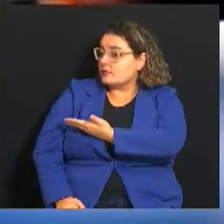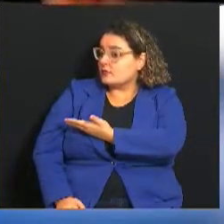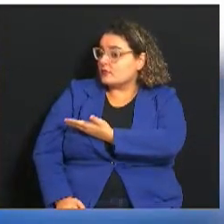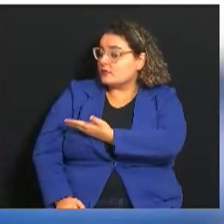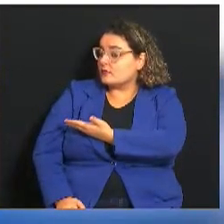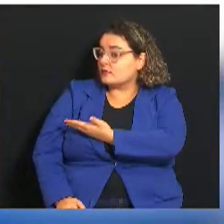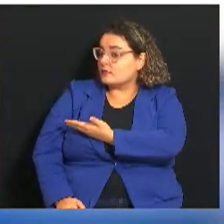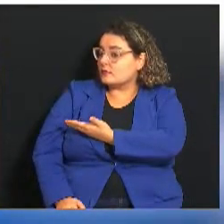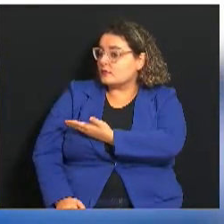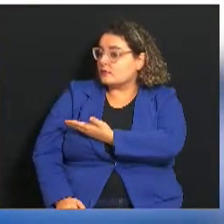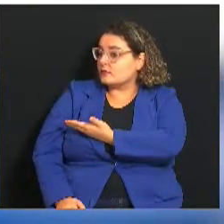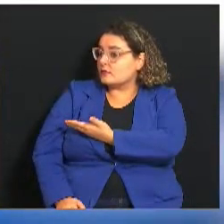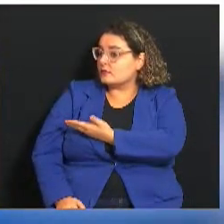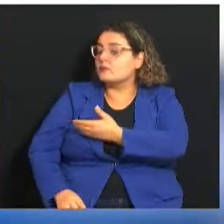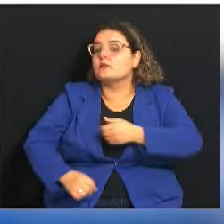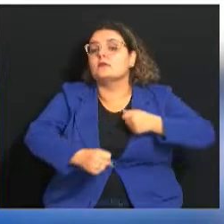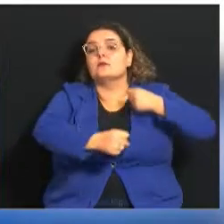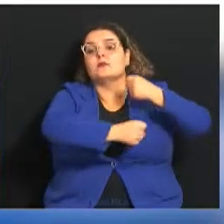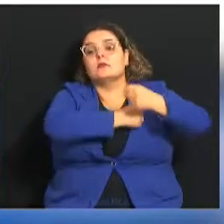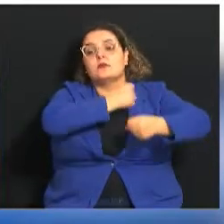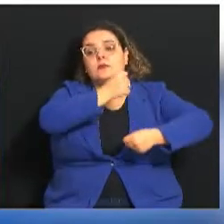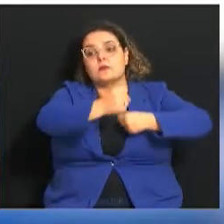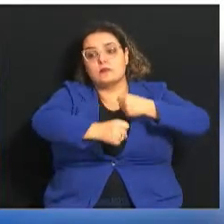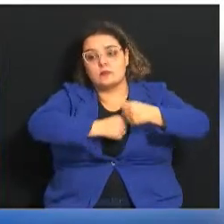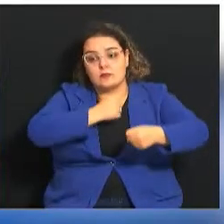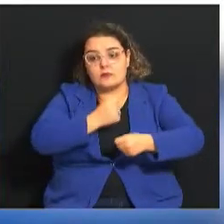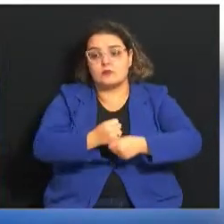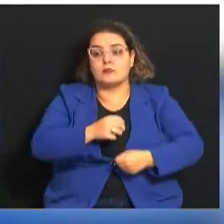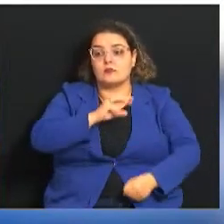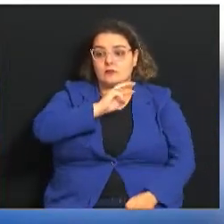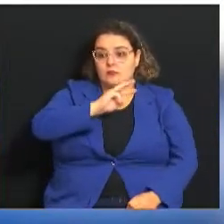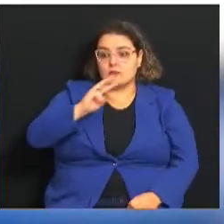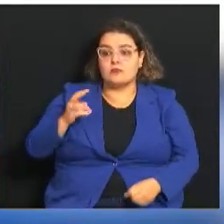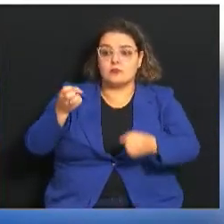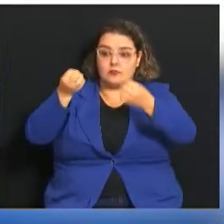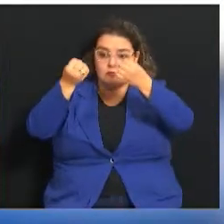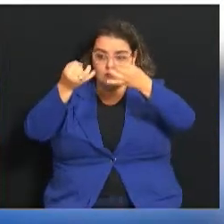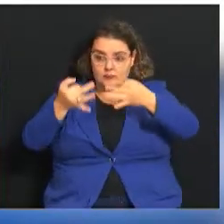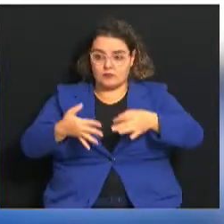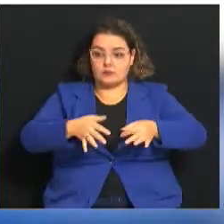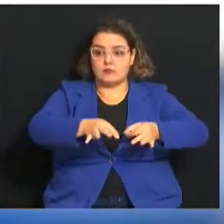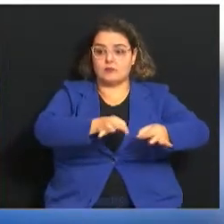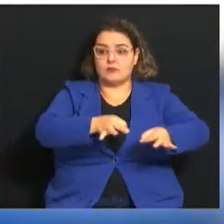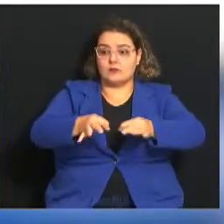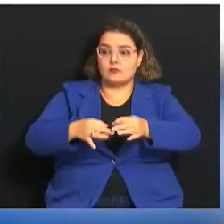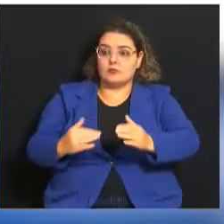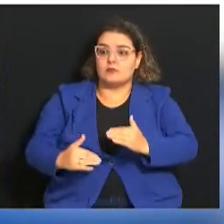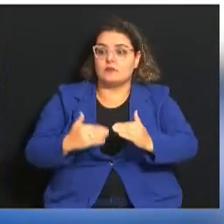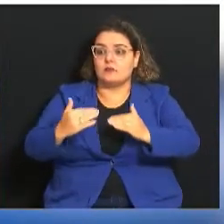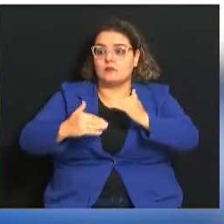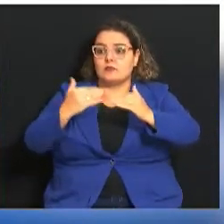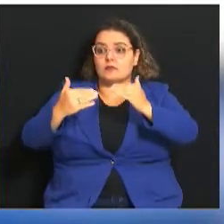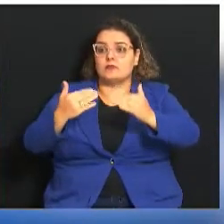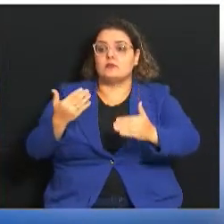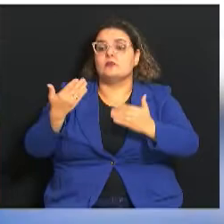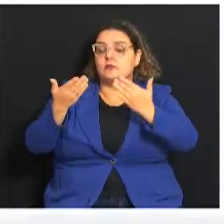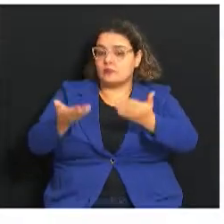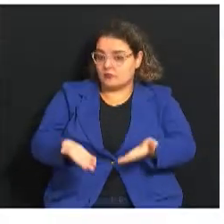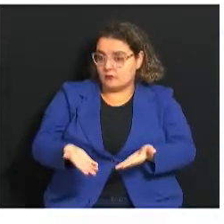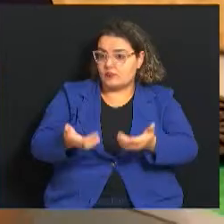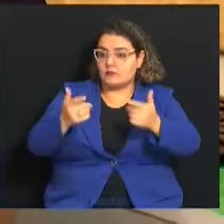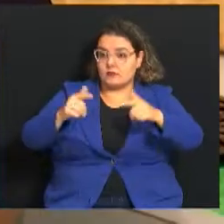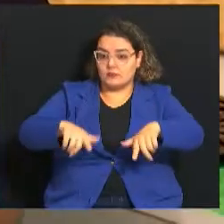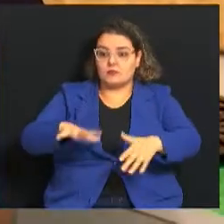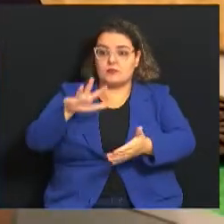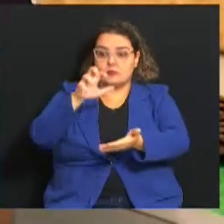gente tem páginas ali onde são explicados todos os projetos que nós desenvolvemos e é ali mesmo onde é feita as